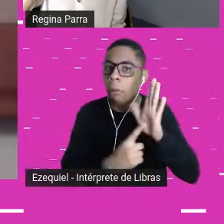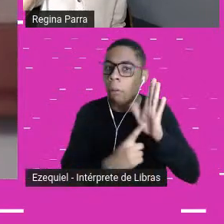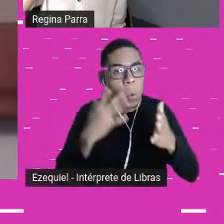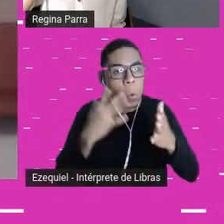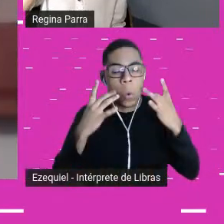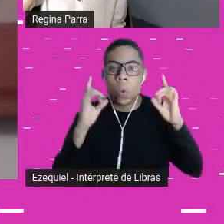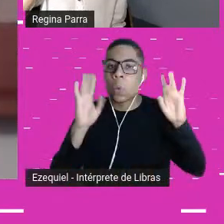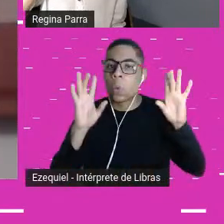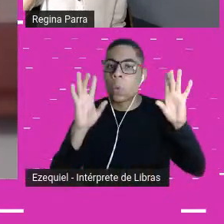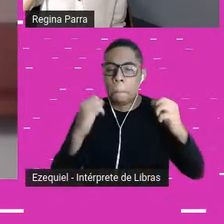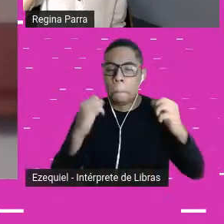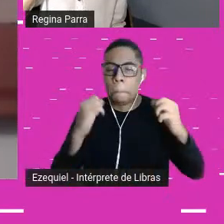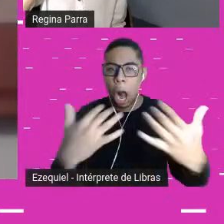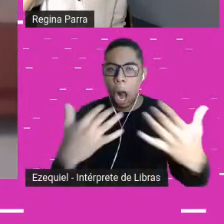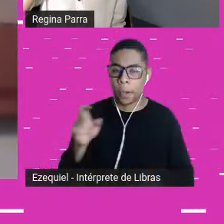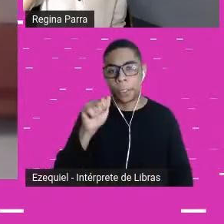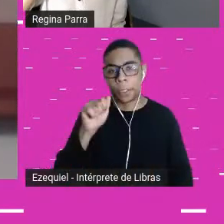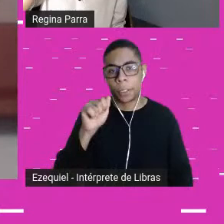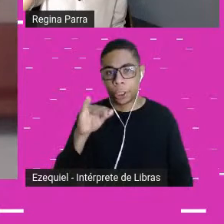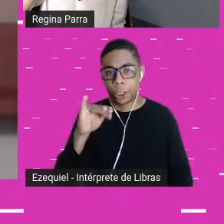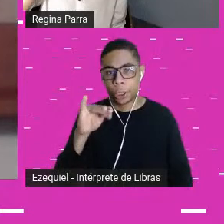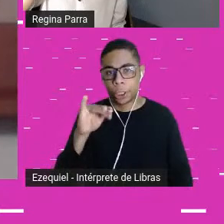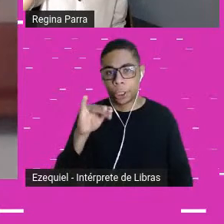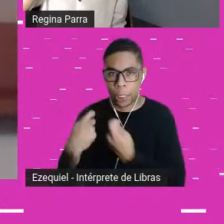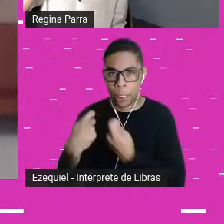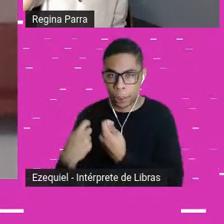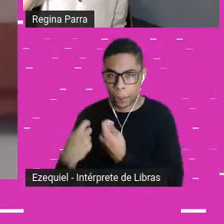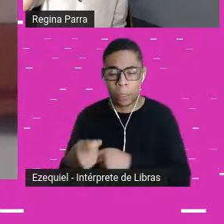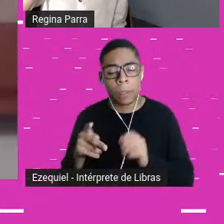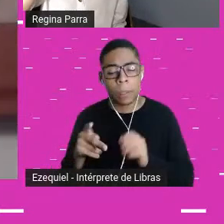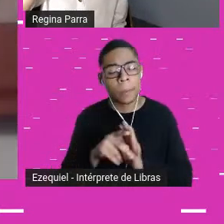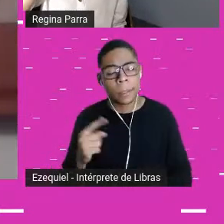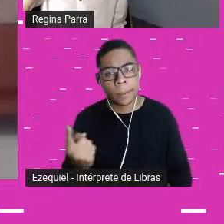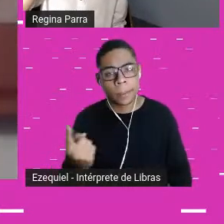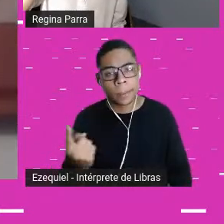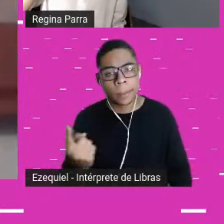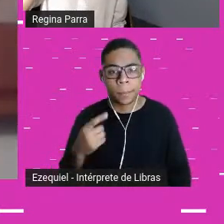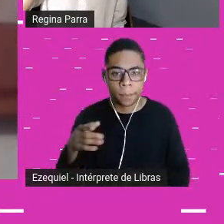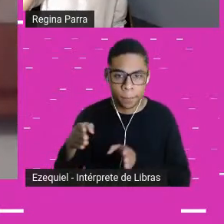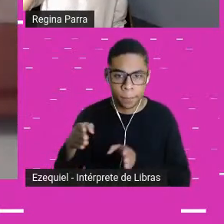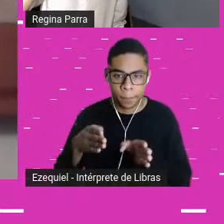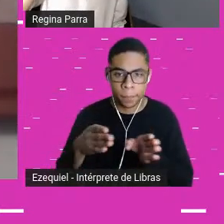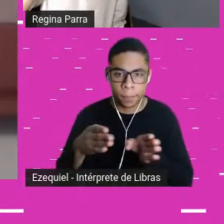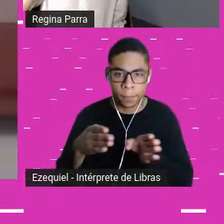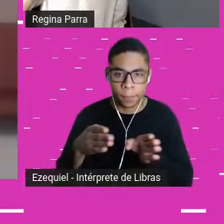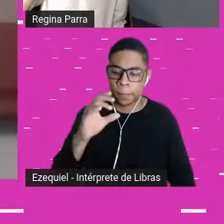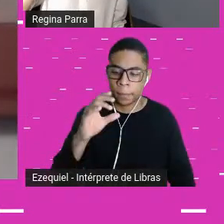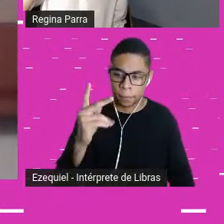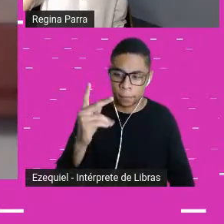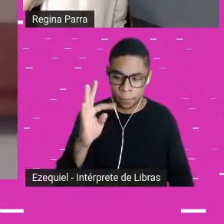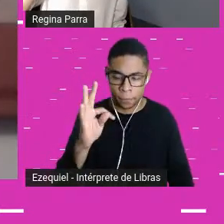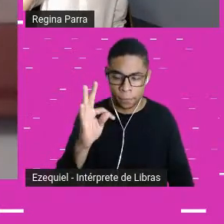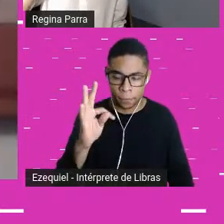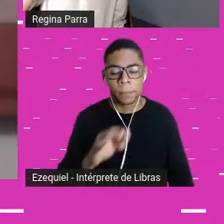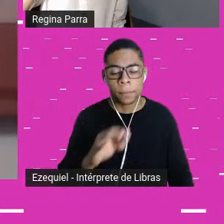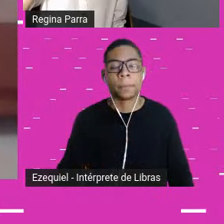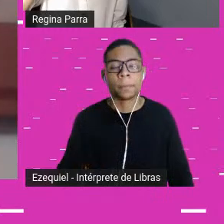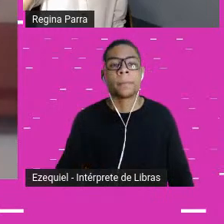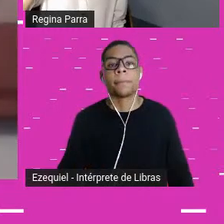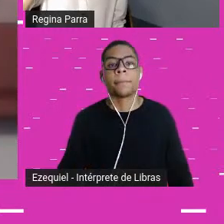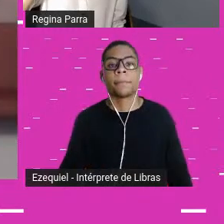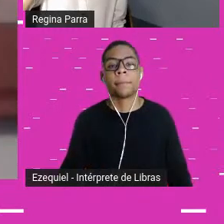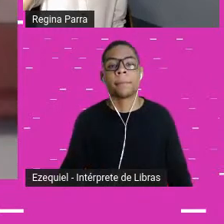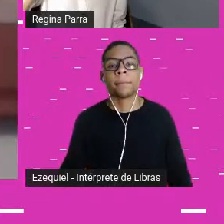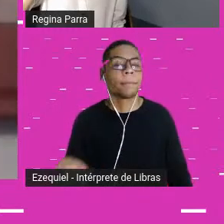fundamentalmente nessa jornada CPT. E ali, talvez, né, eu acredito